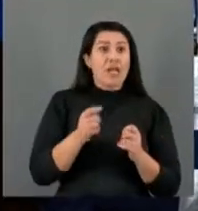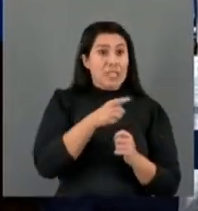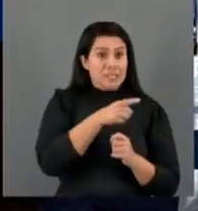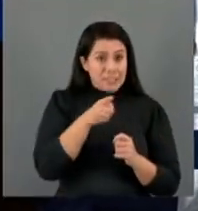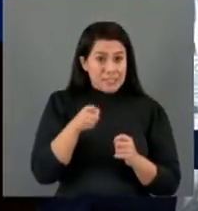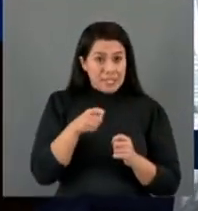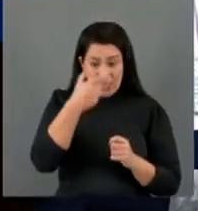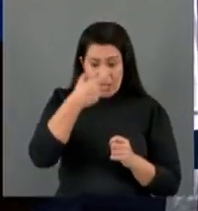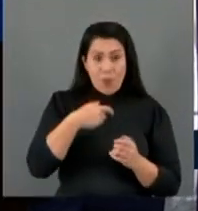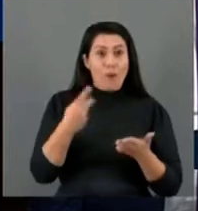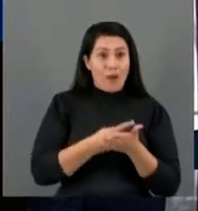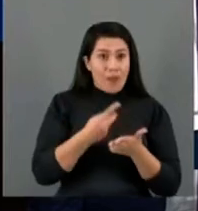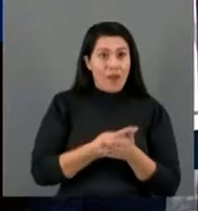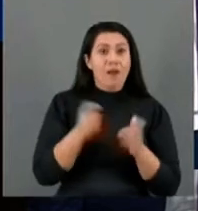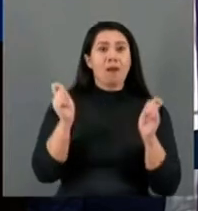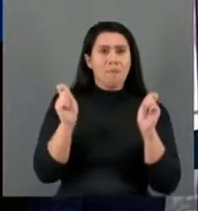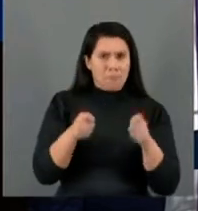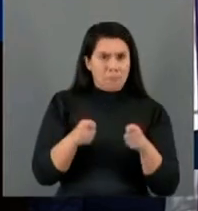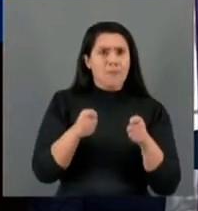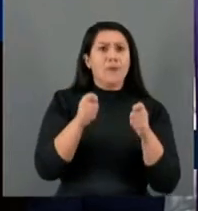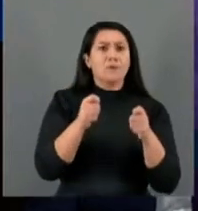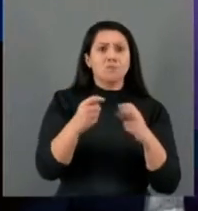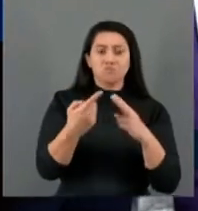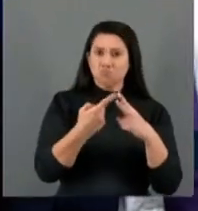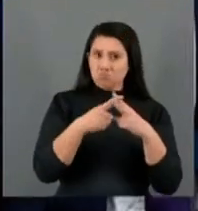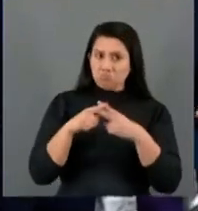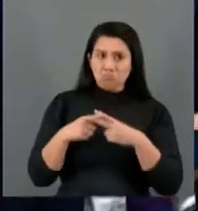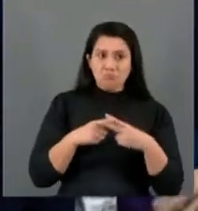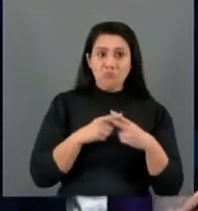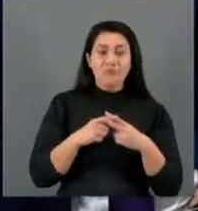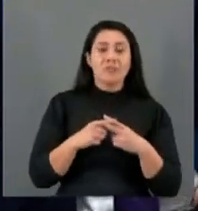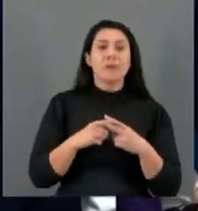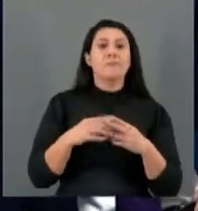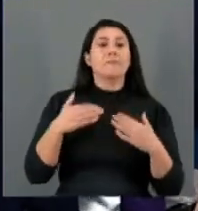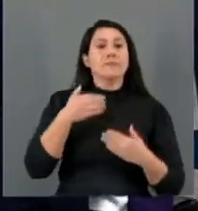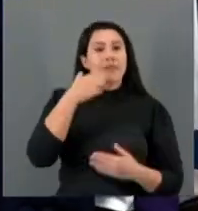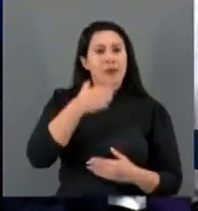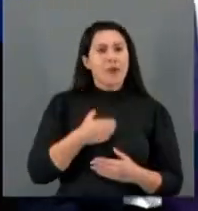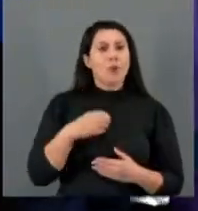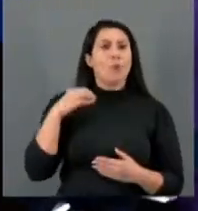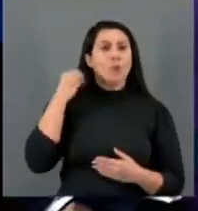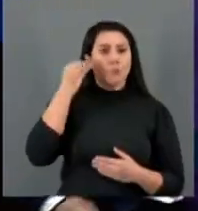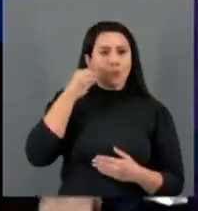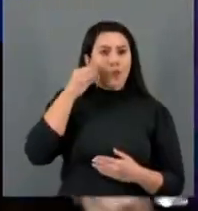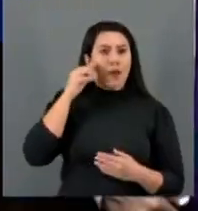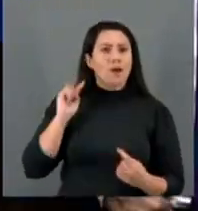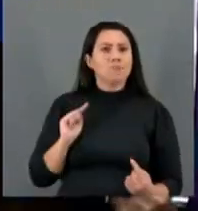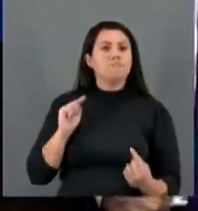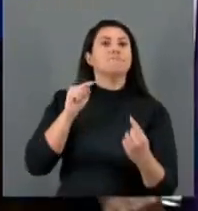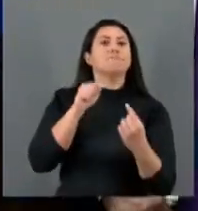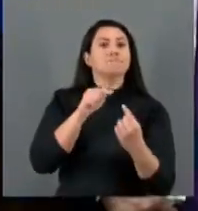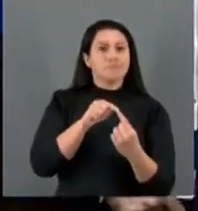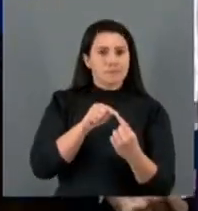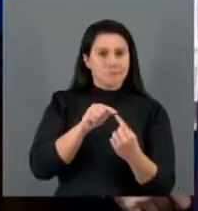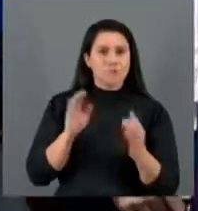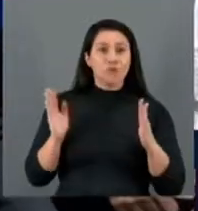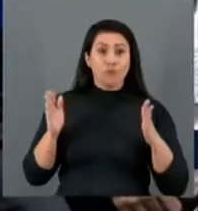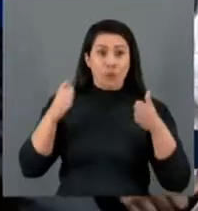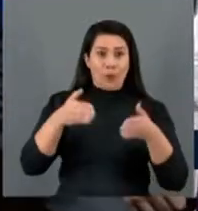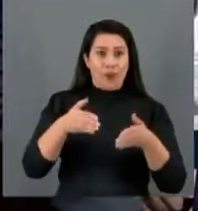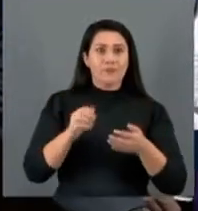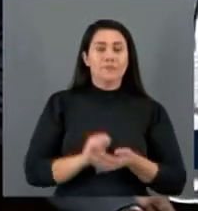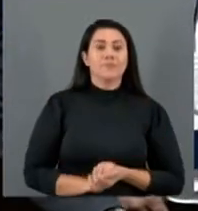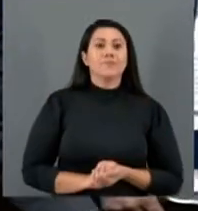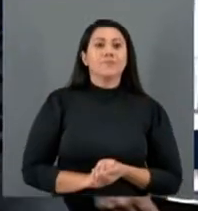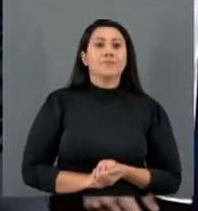errado, procurar ser absolutamente didático e objetivo. Então, voltando aos velhos tempos, eu pedi aqui